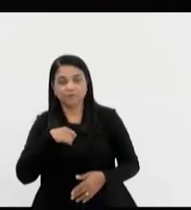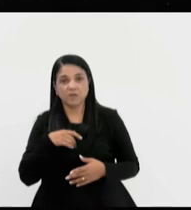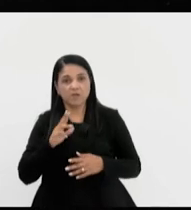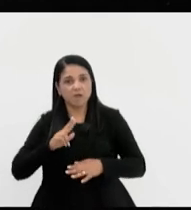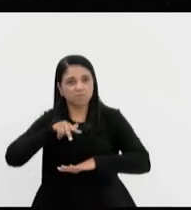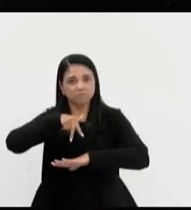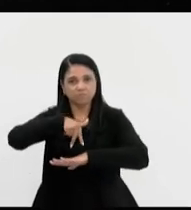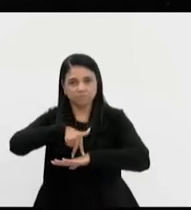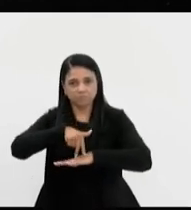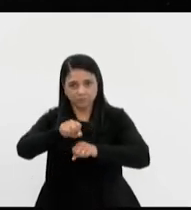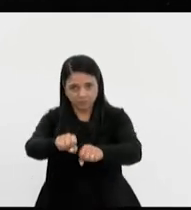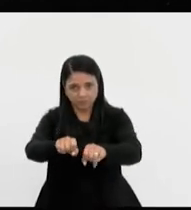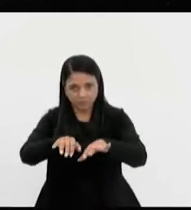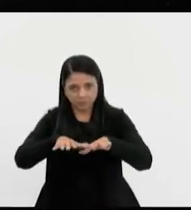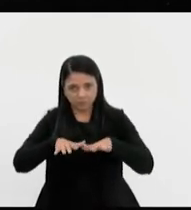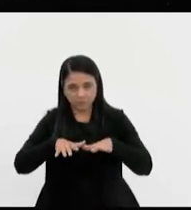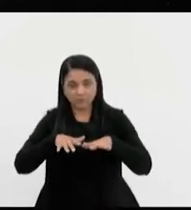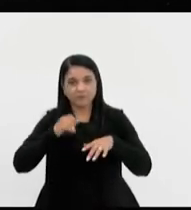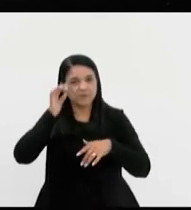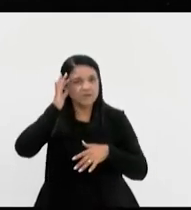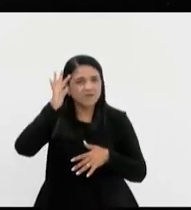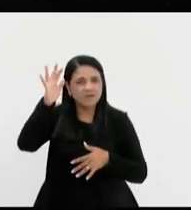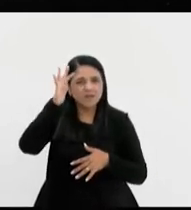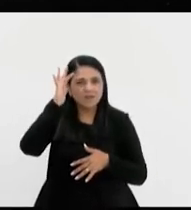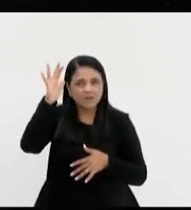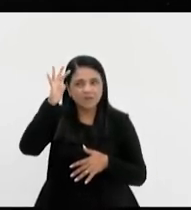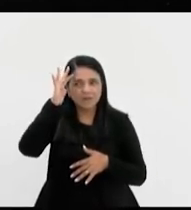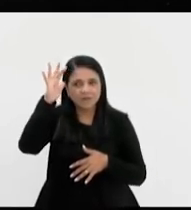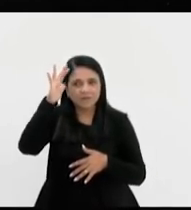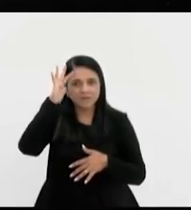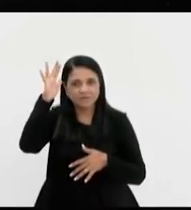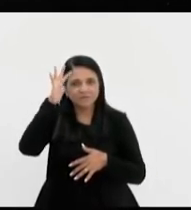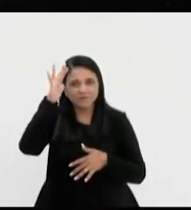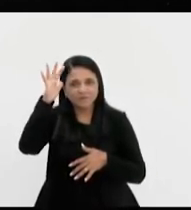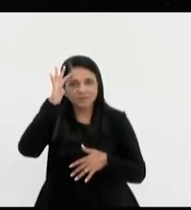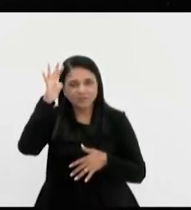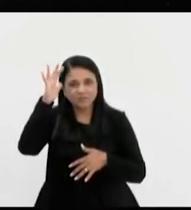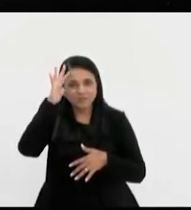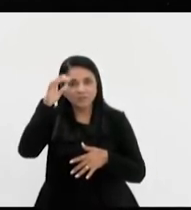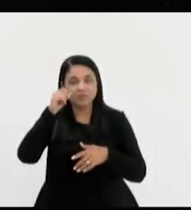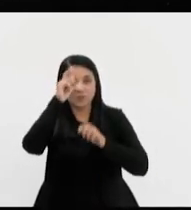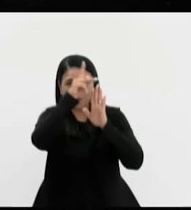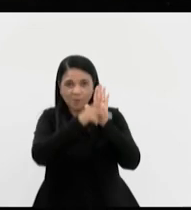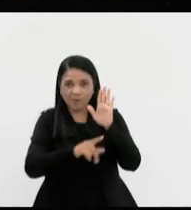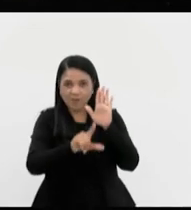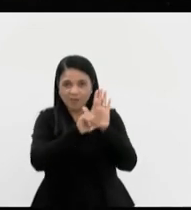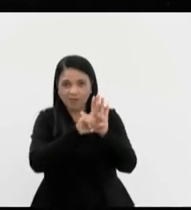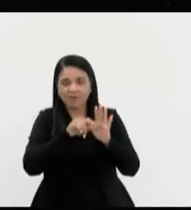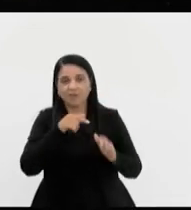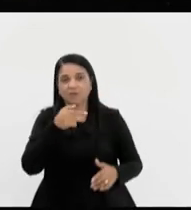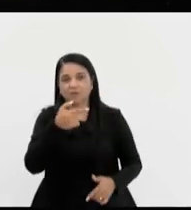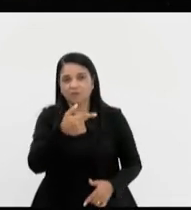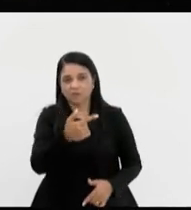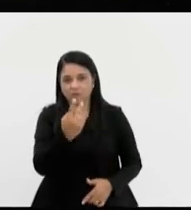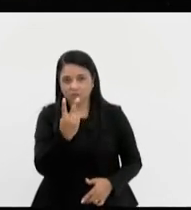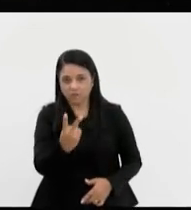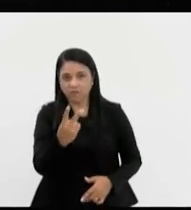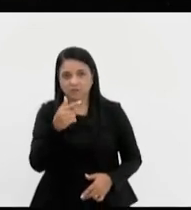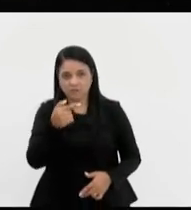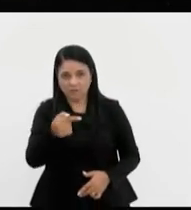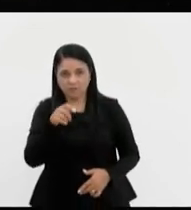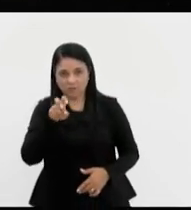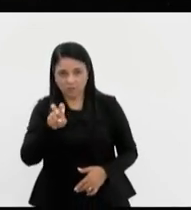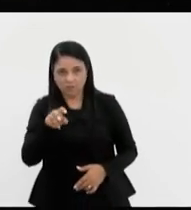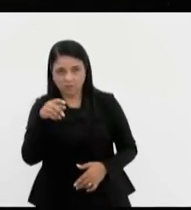tribuna a oportunidade de refletir um pouco, né? Exatamente, pelo projeto de lei 2745 de 2020,